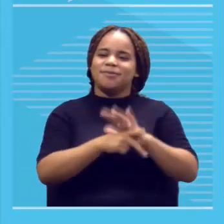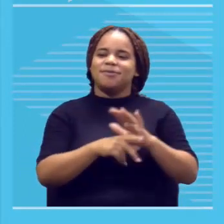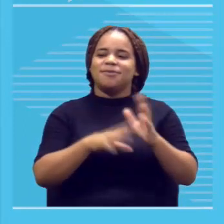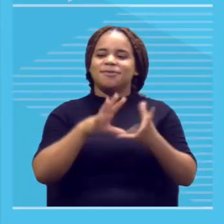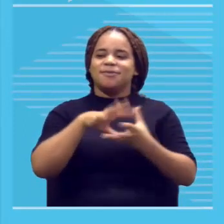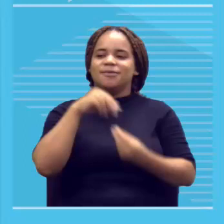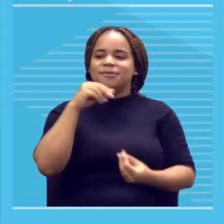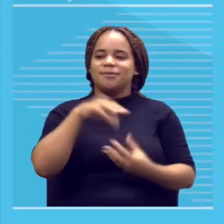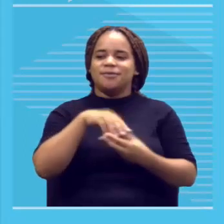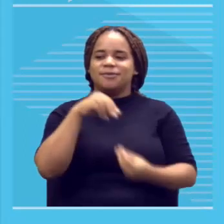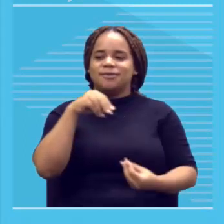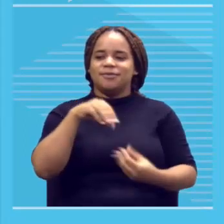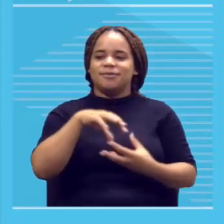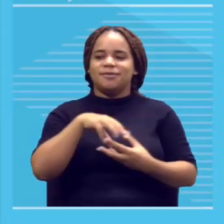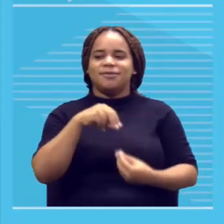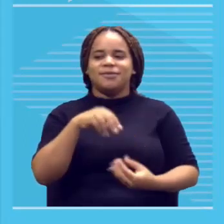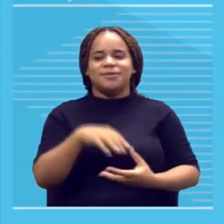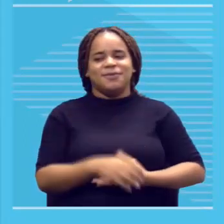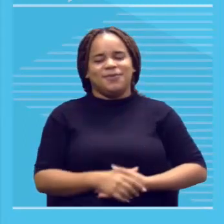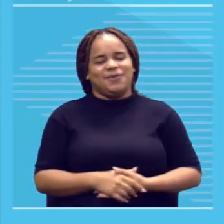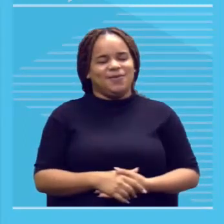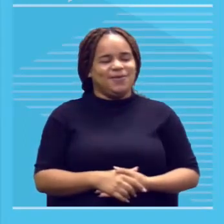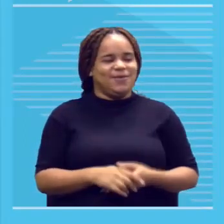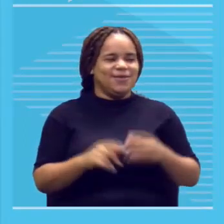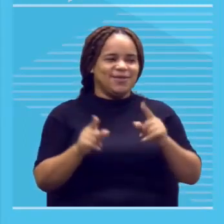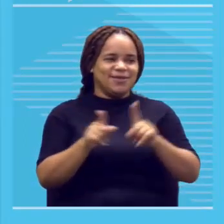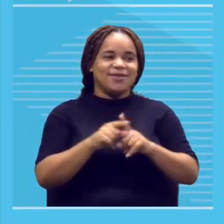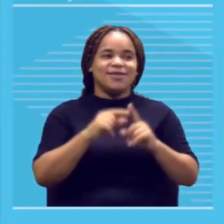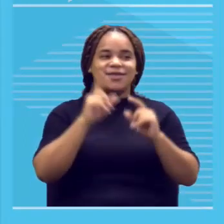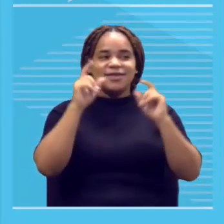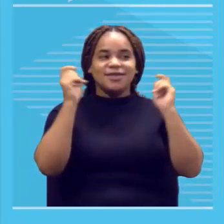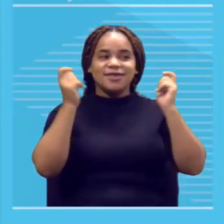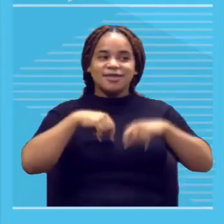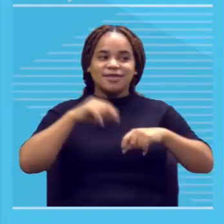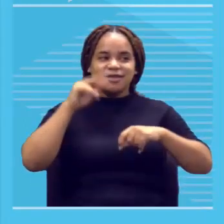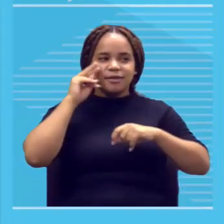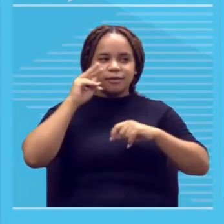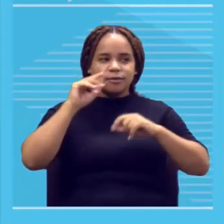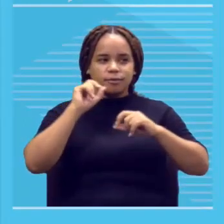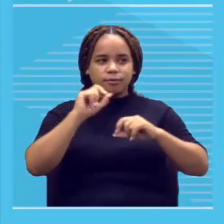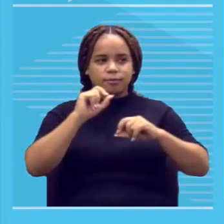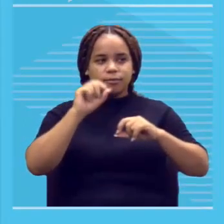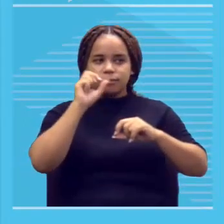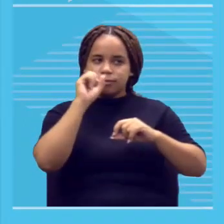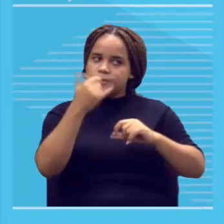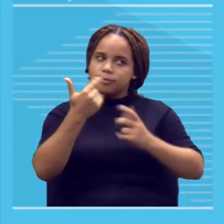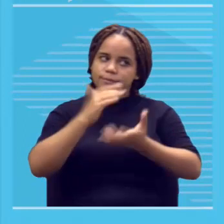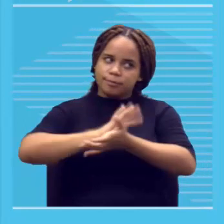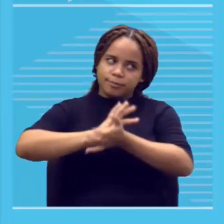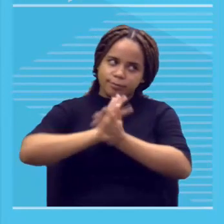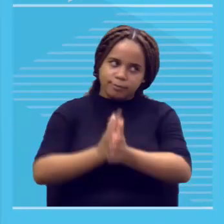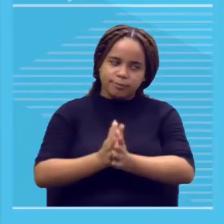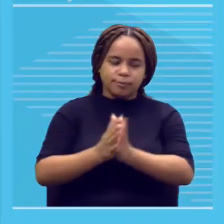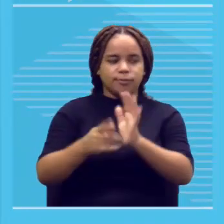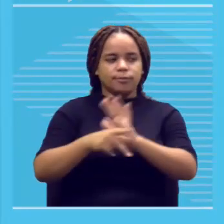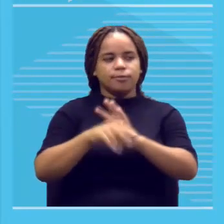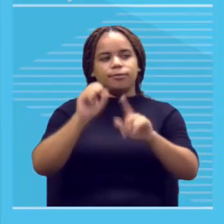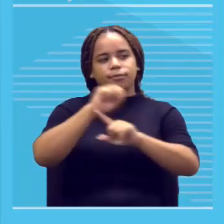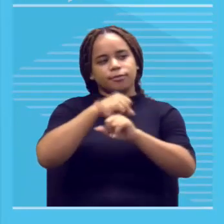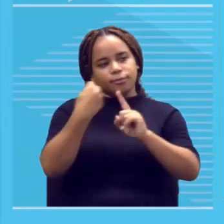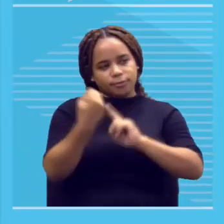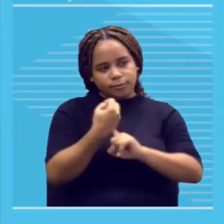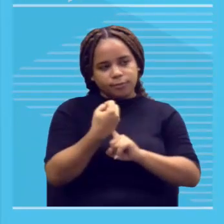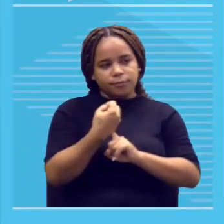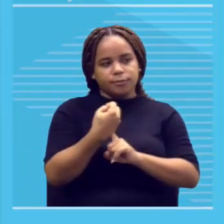incisiva é evidente que se não fossem os preconceitos sociais